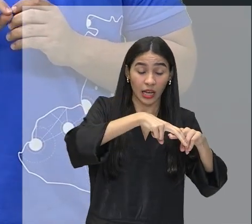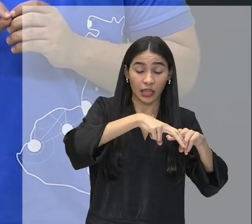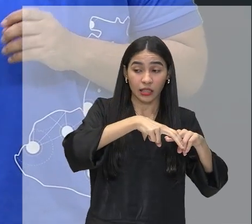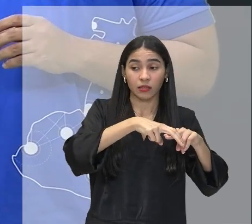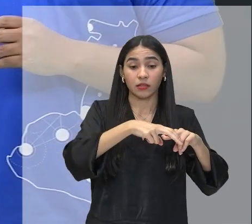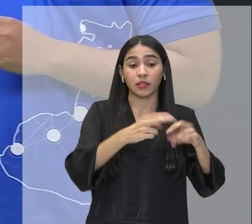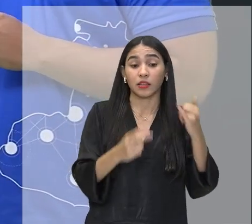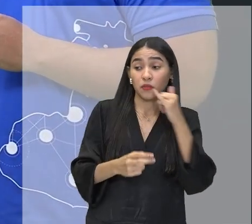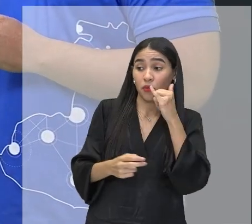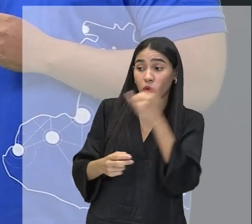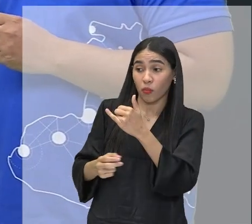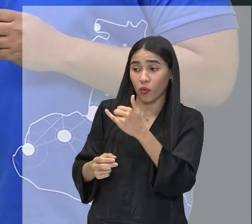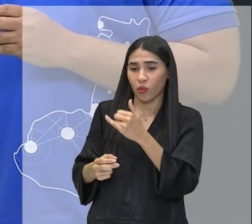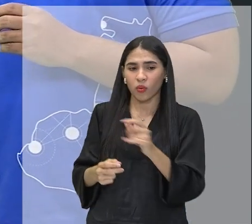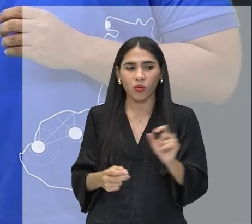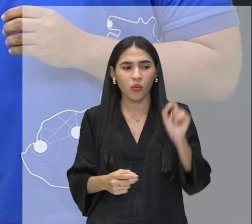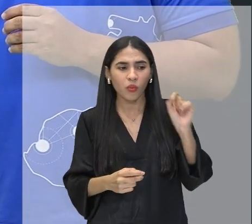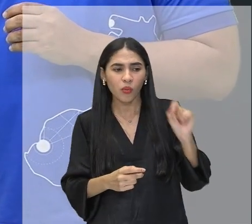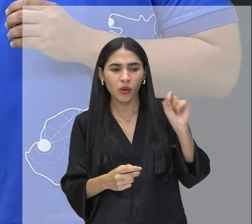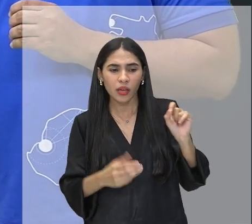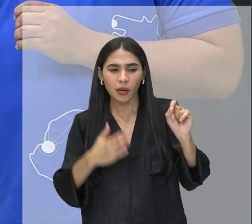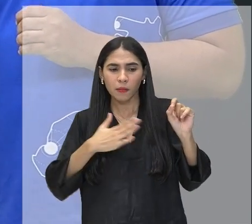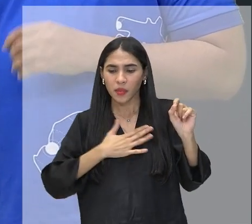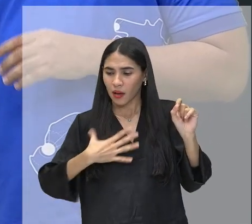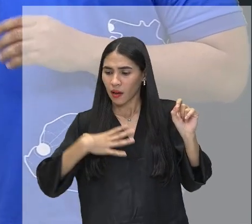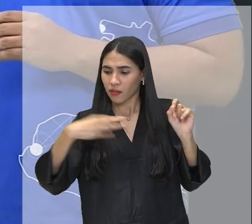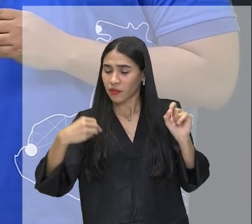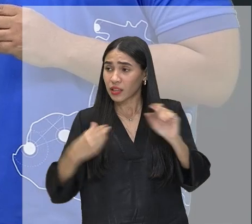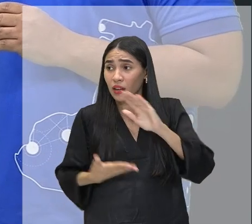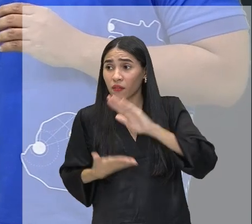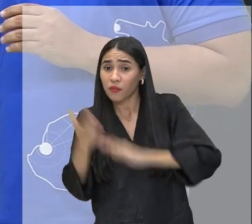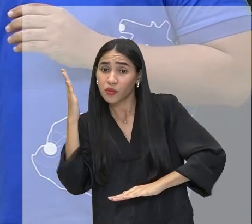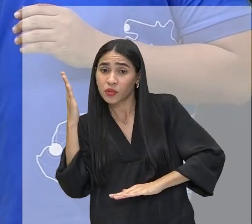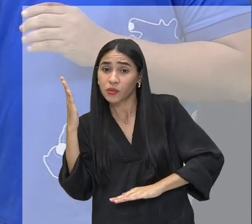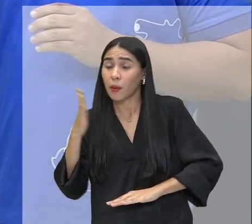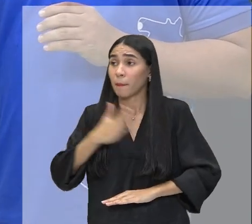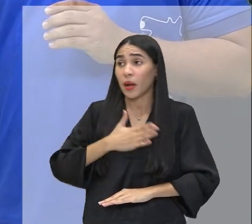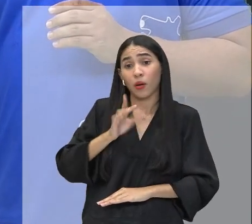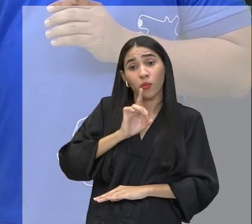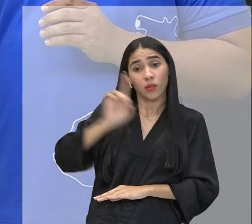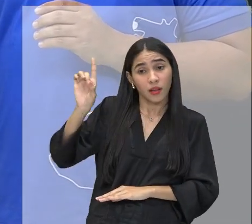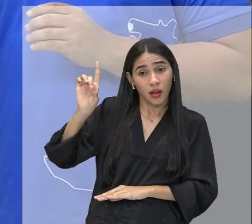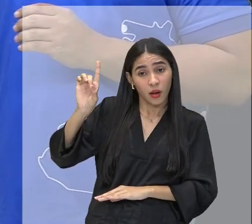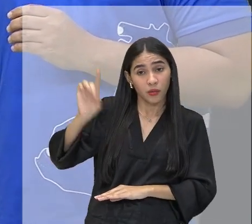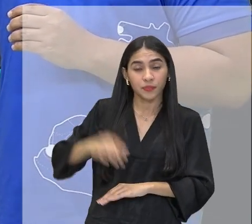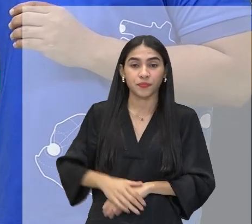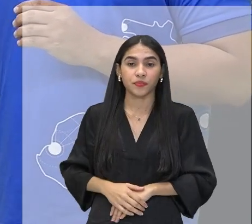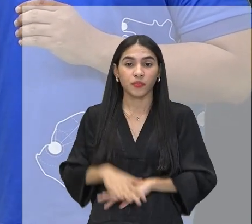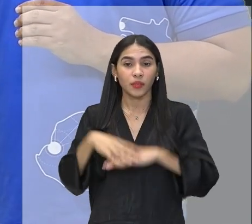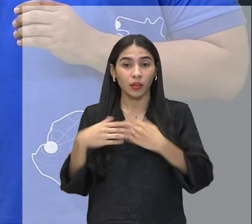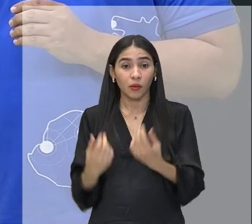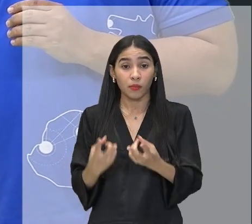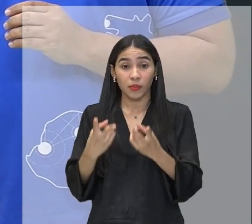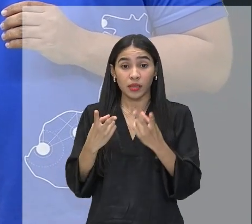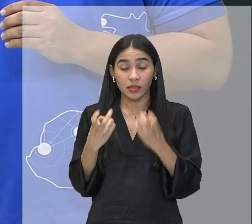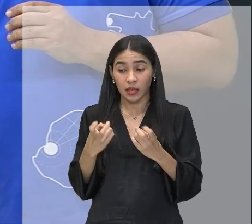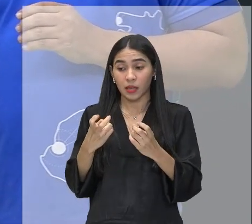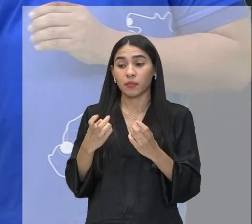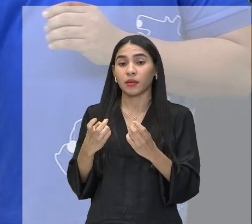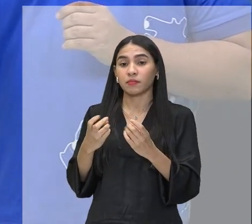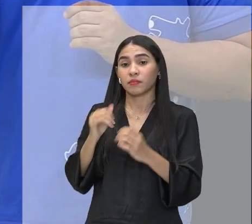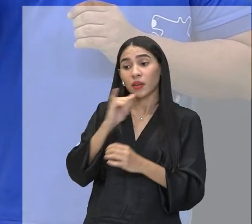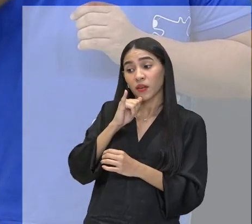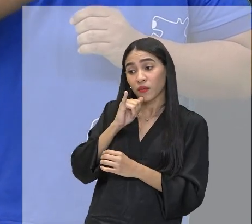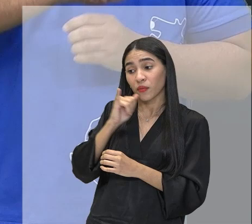e disse: o quê? Minha filha fugiu? Meu Deus! E percebam que ela reproduz